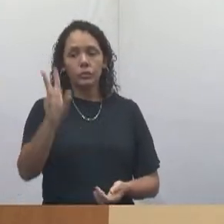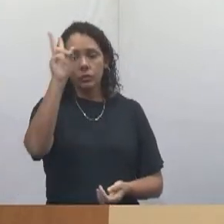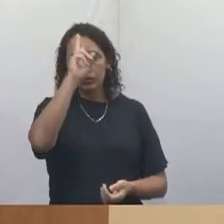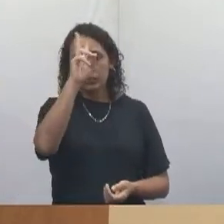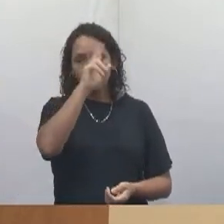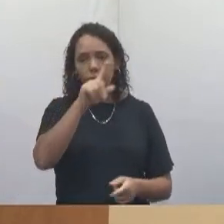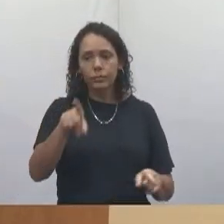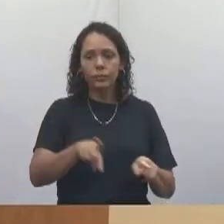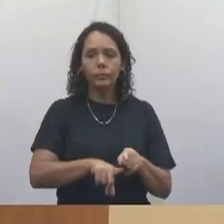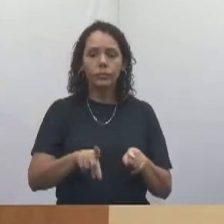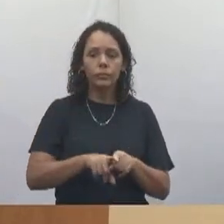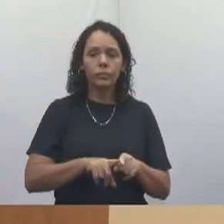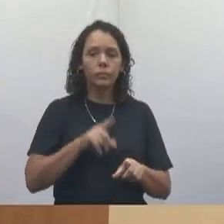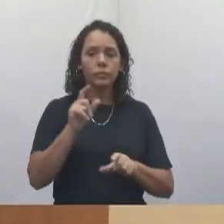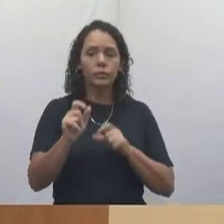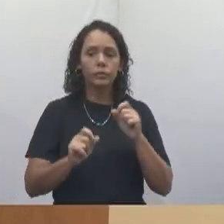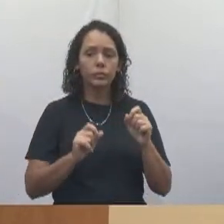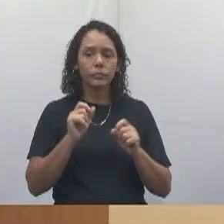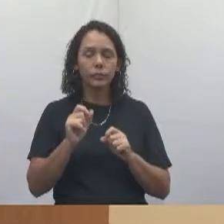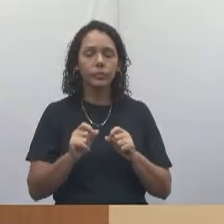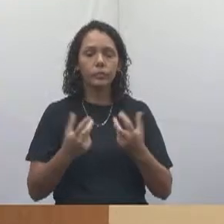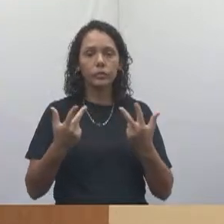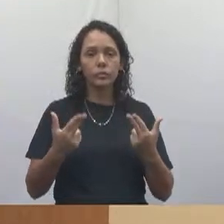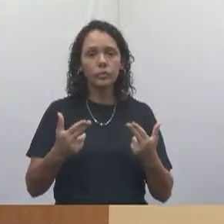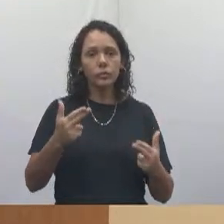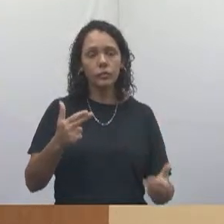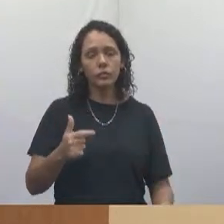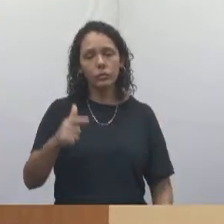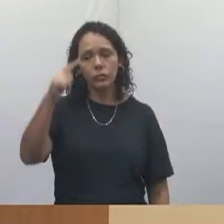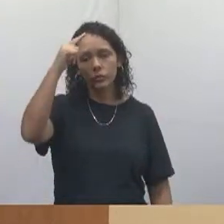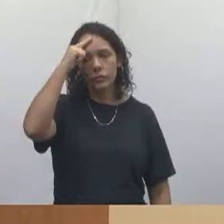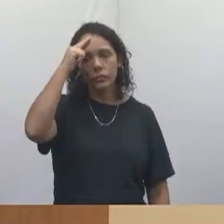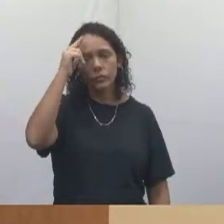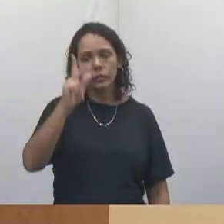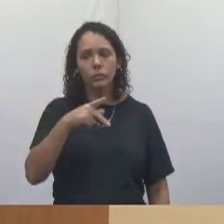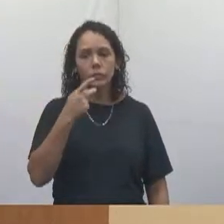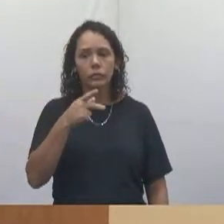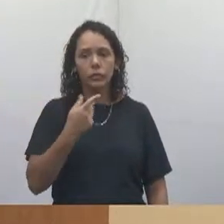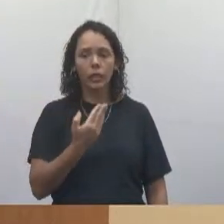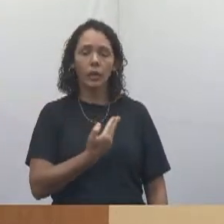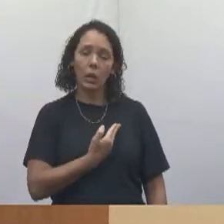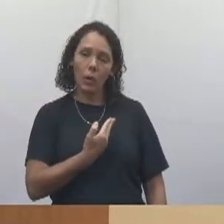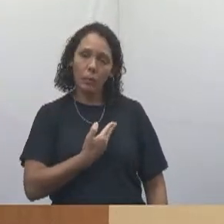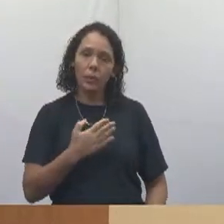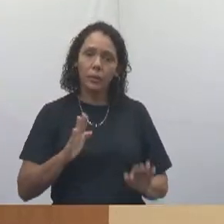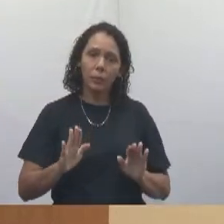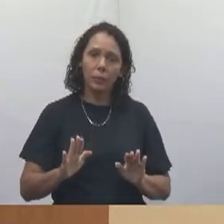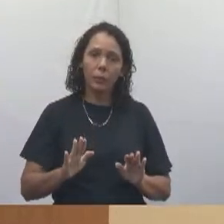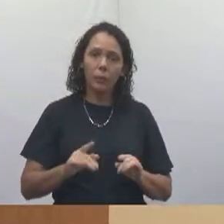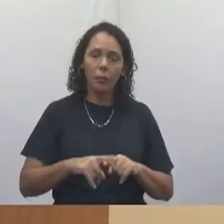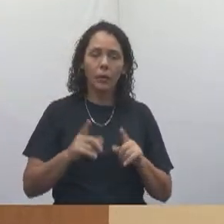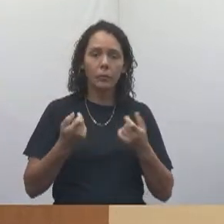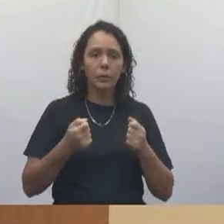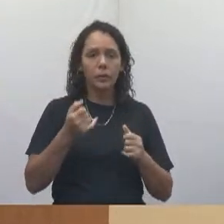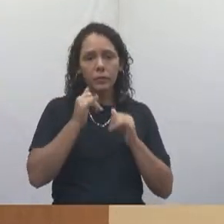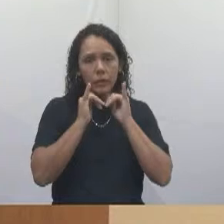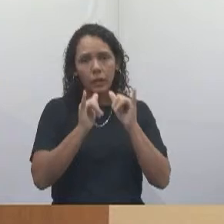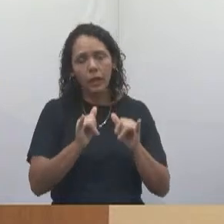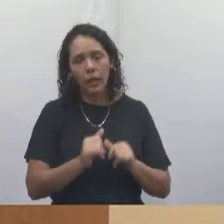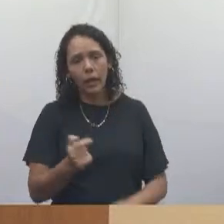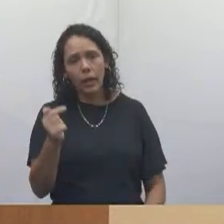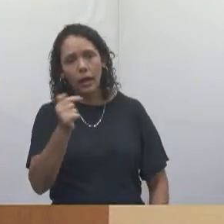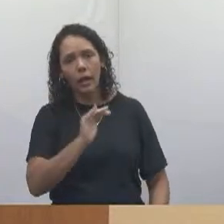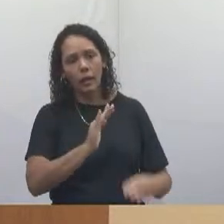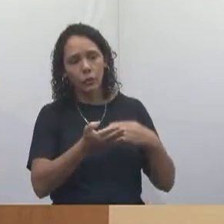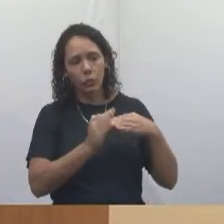lembrando que o citado pelo Flavinho, que é meu parceiro aqui, mas eu tenho que dizer novamente, a limpeza lá do Parque Santo